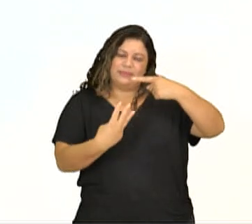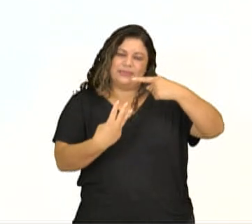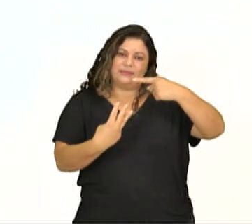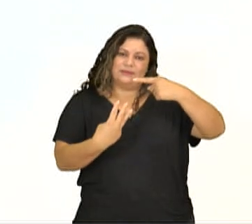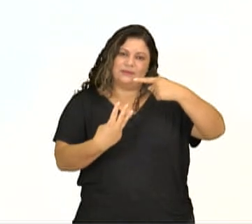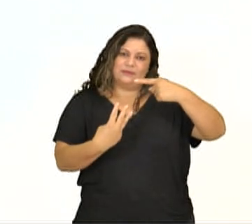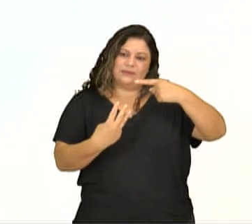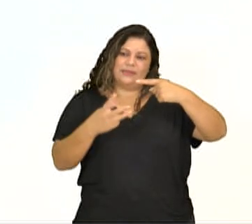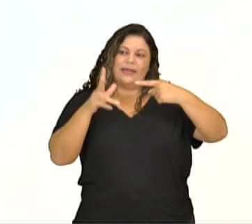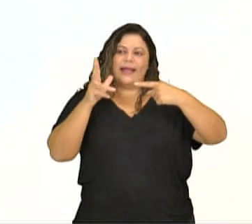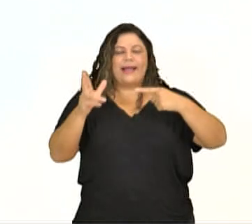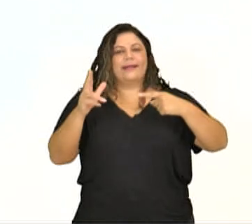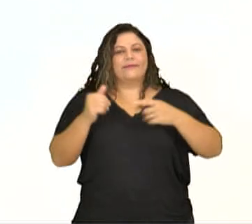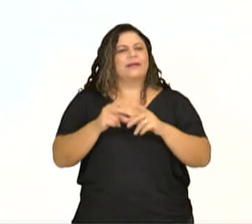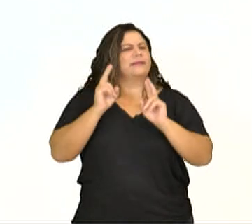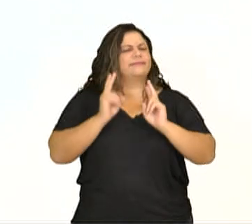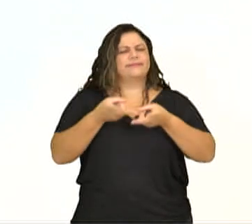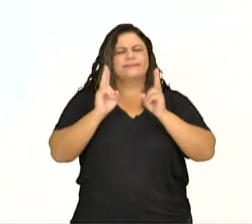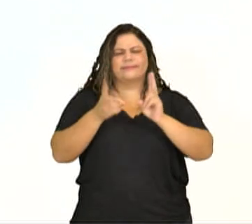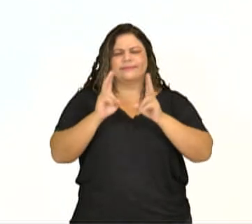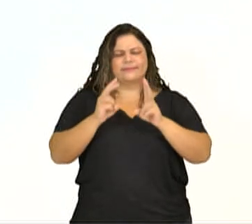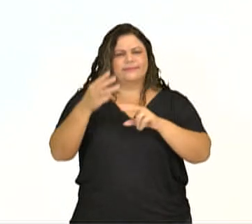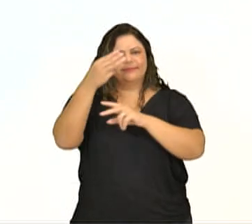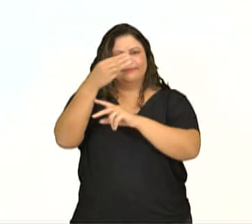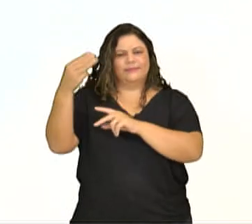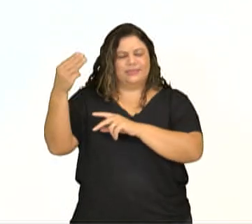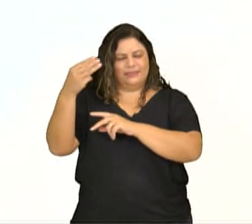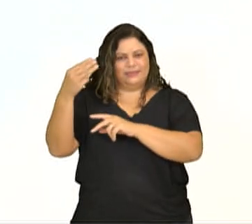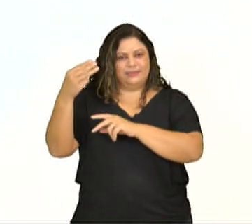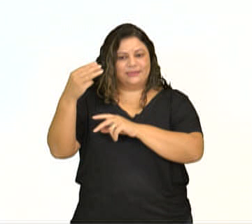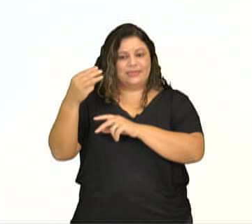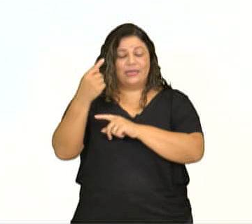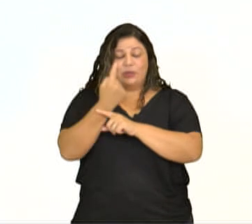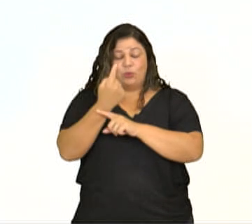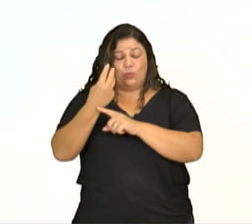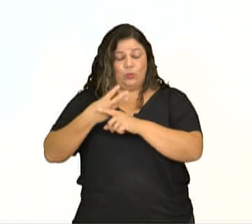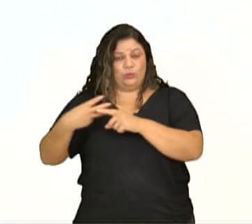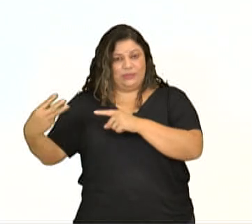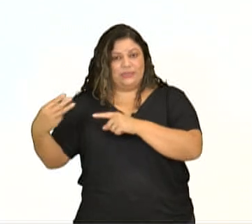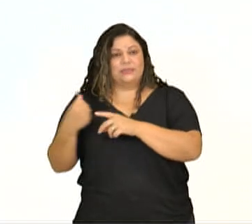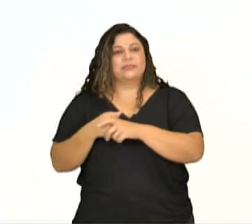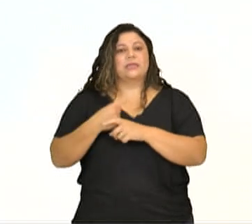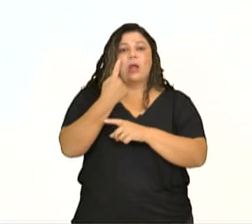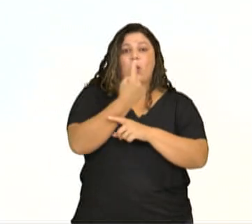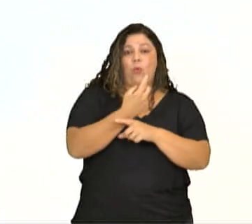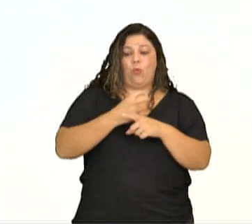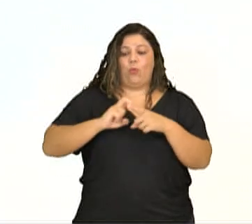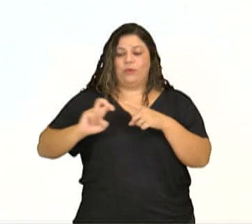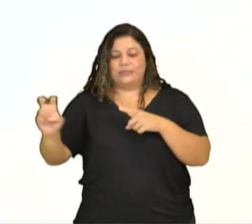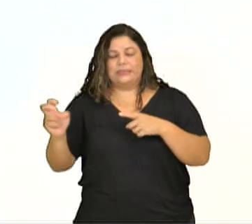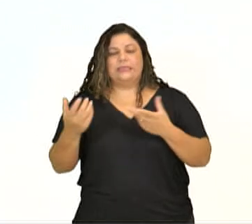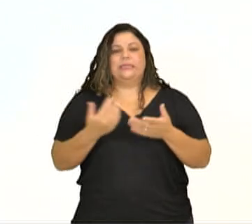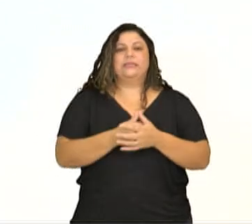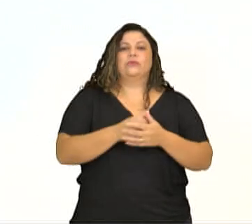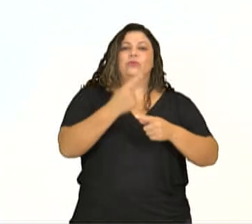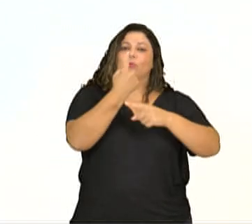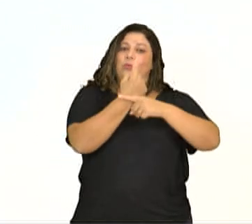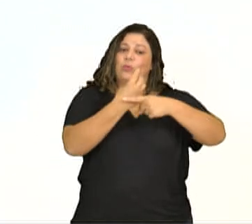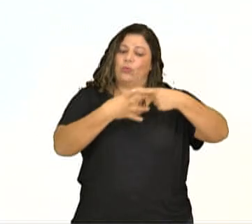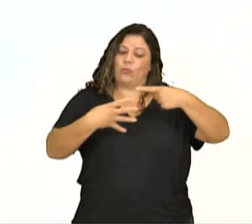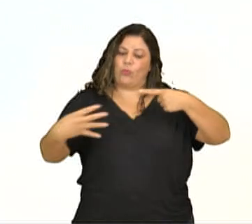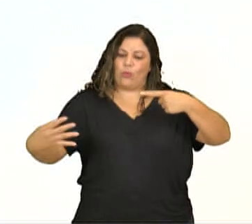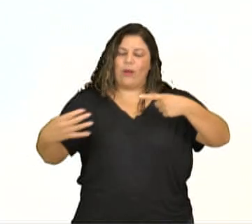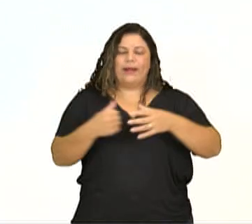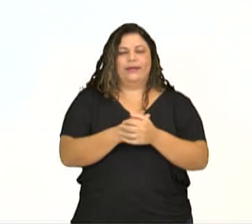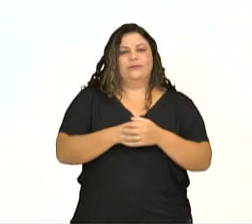equivale sempre à terceira parte de algo. Um quinto, quinta parte de algo. Um quarto,